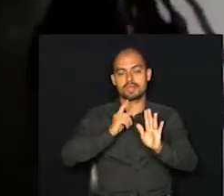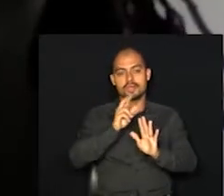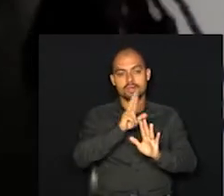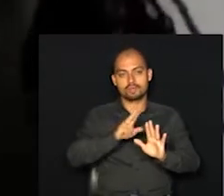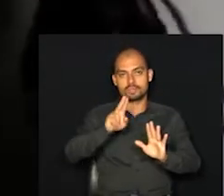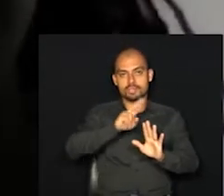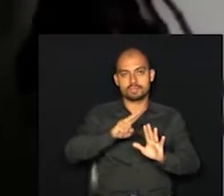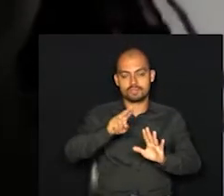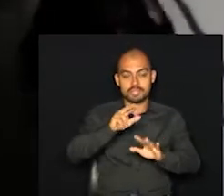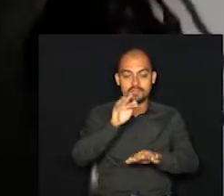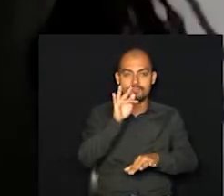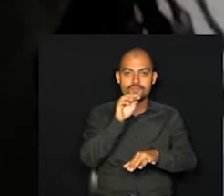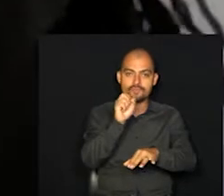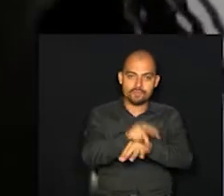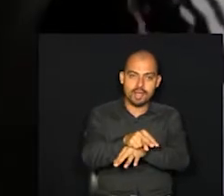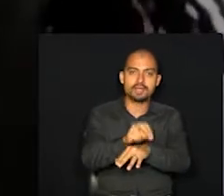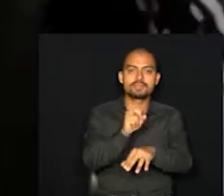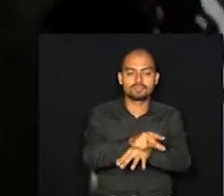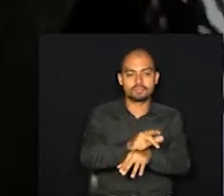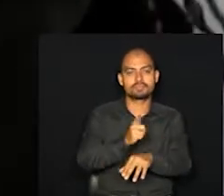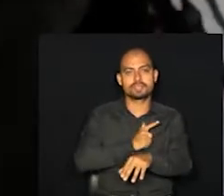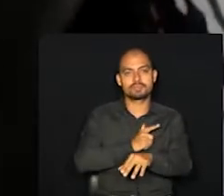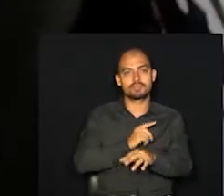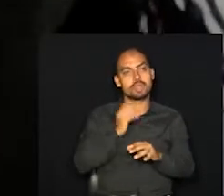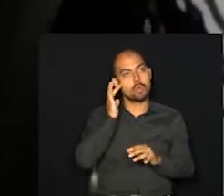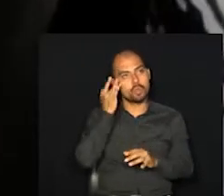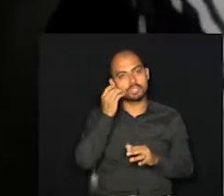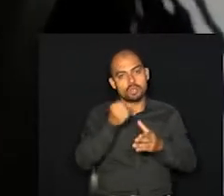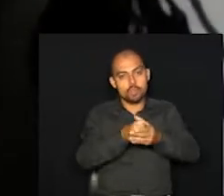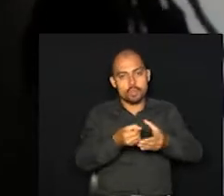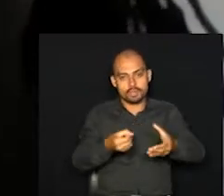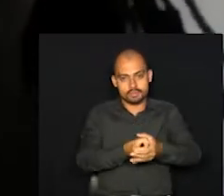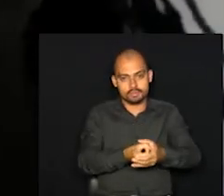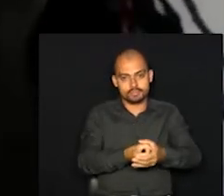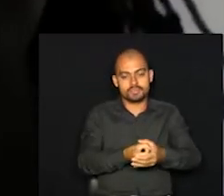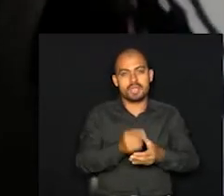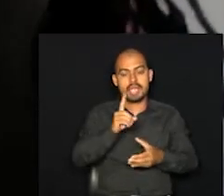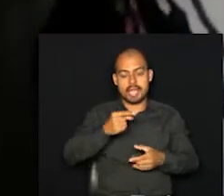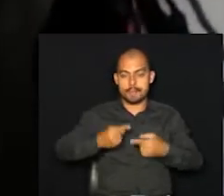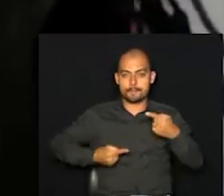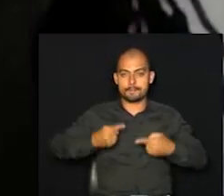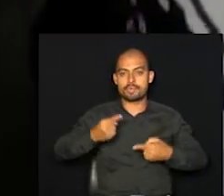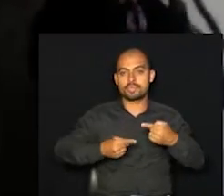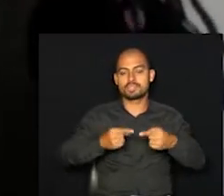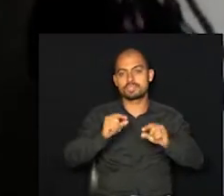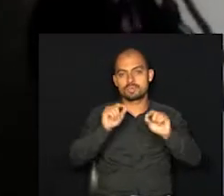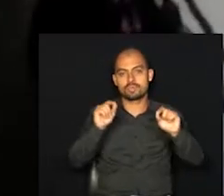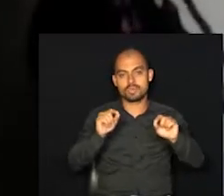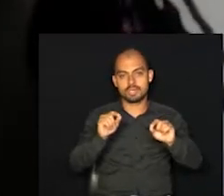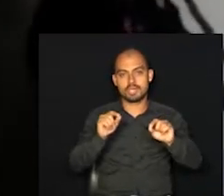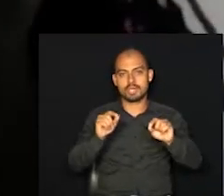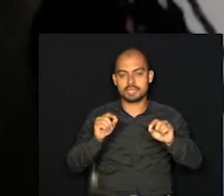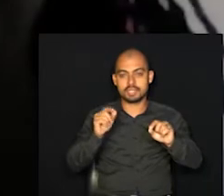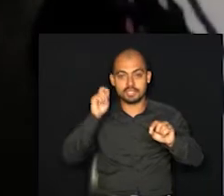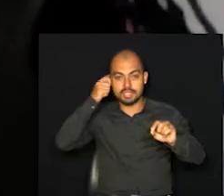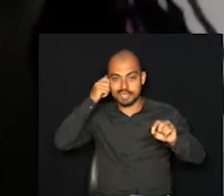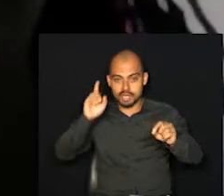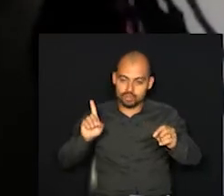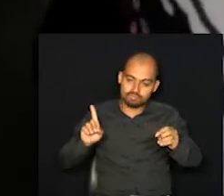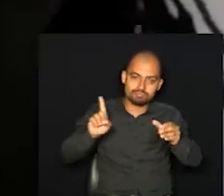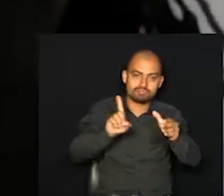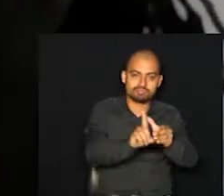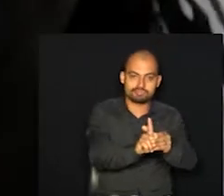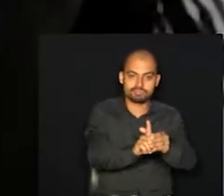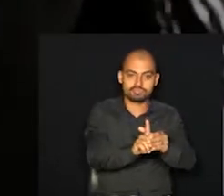gente tem. Eu acho que as cotas raciais é uma forma de política de afirmativa de inserção nas universidades, mas